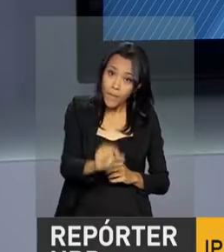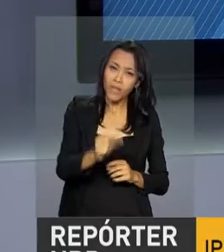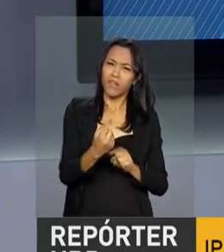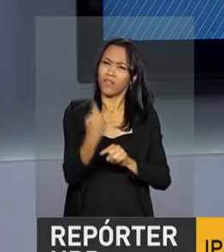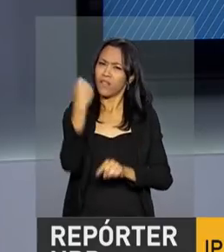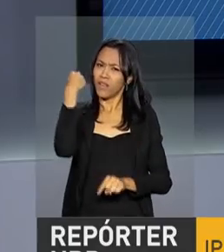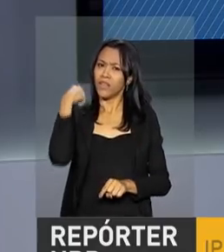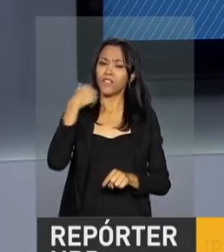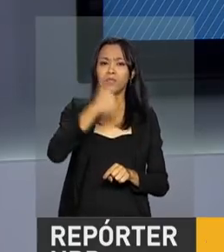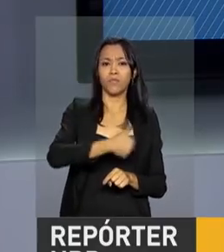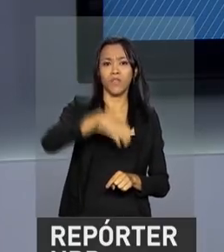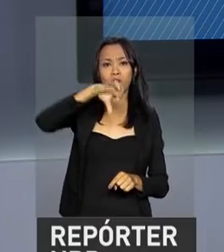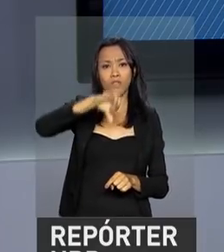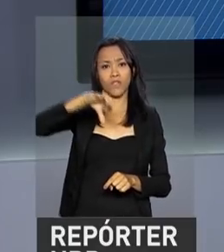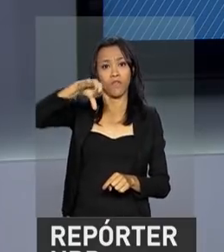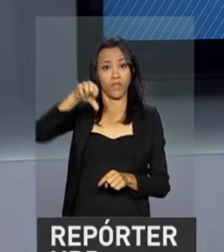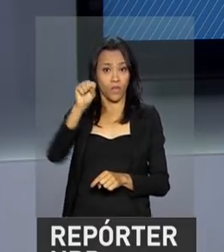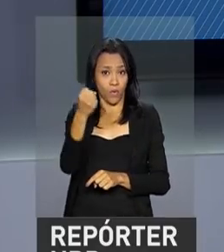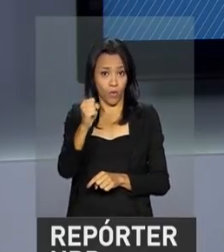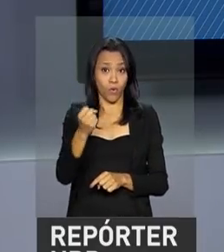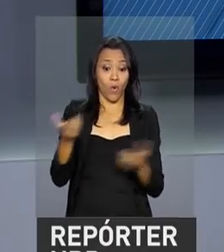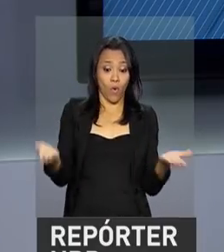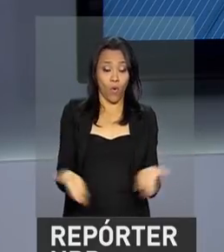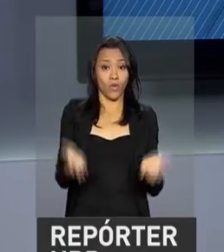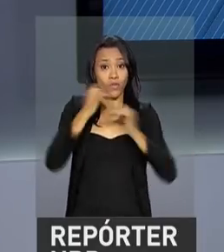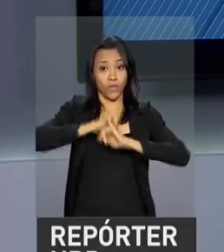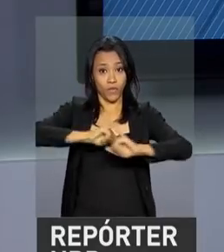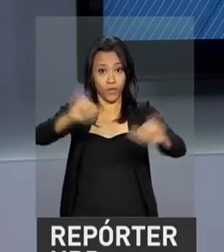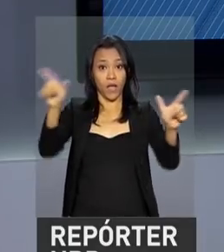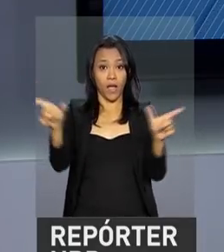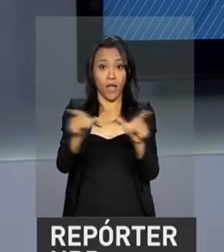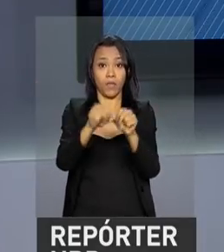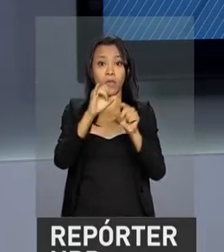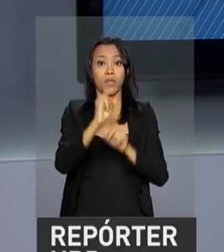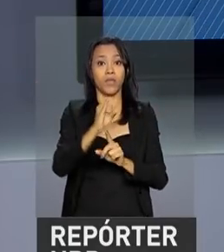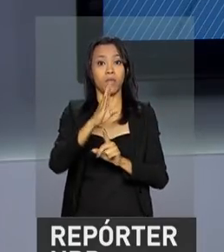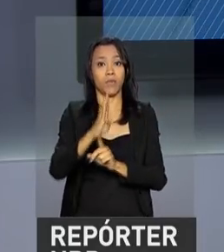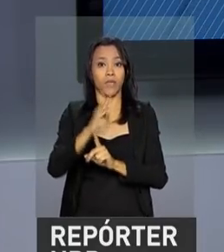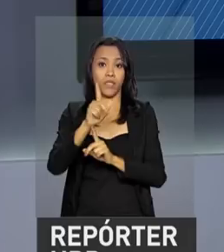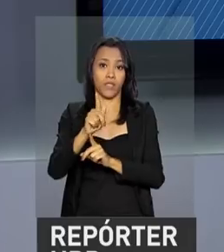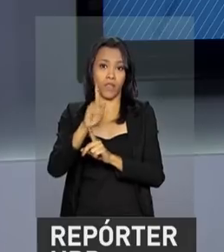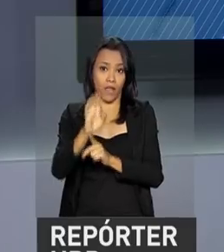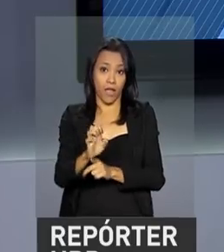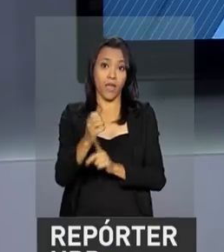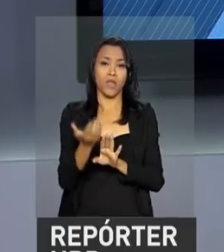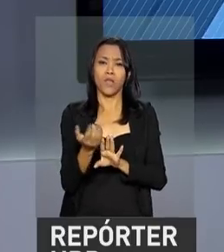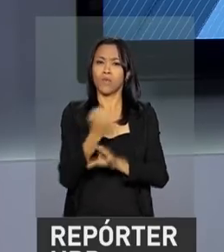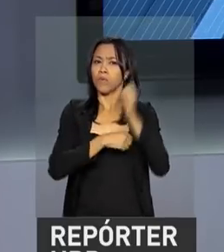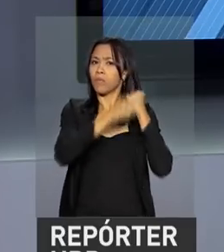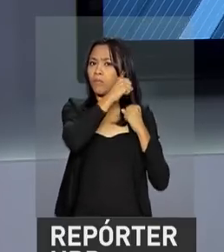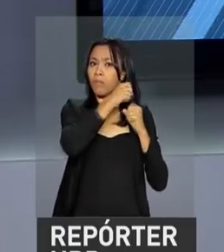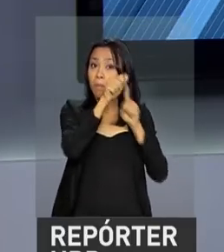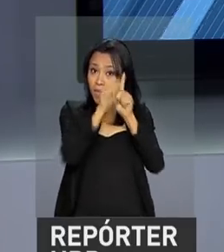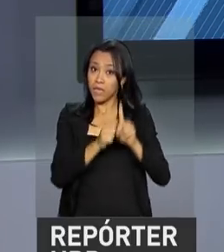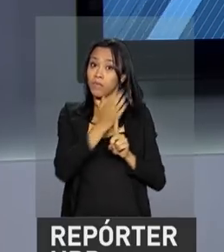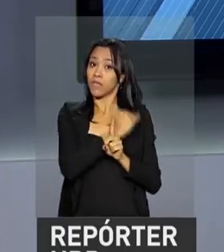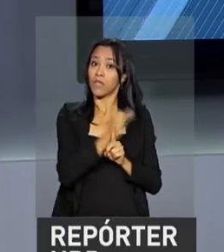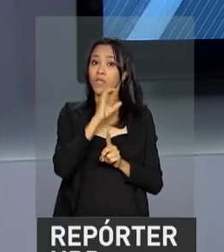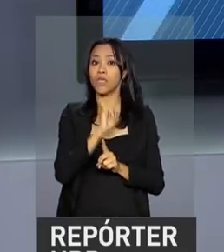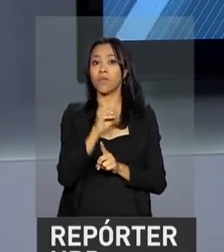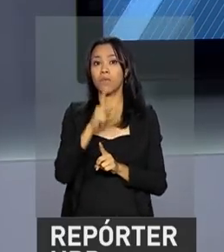1998 os números foram divulgados hoje pelo ibge no mês passado o ipc s ficou em 0,42 por cento